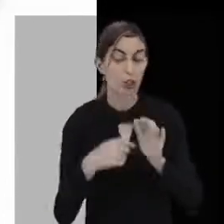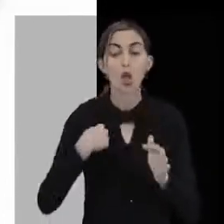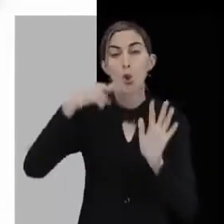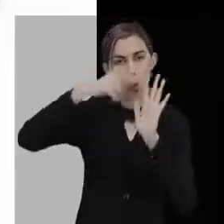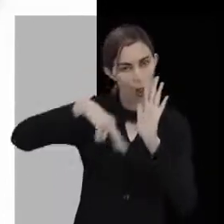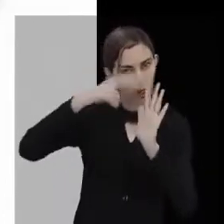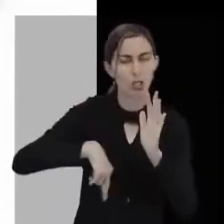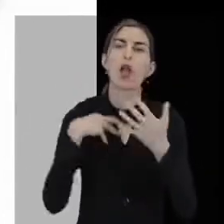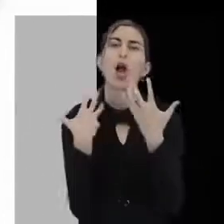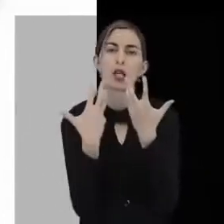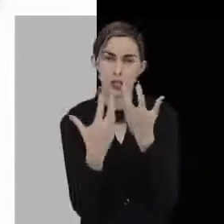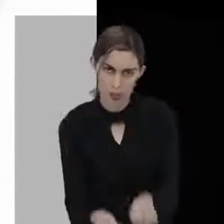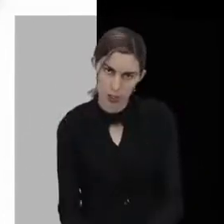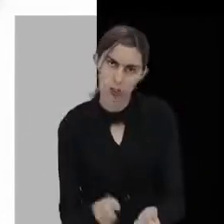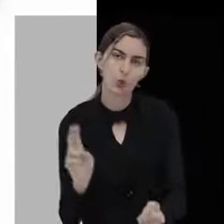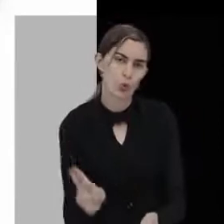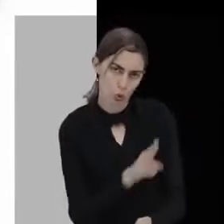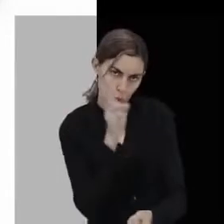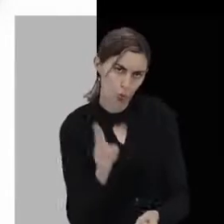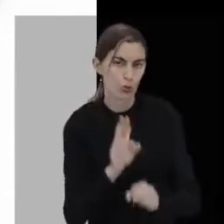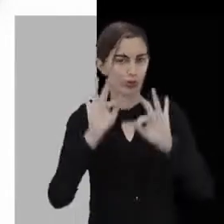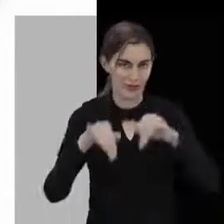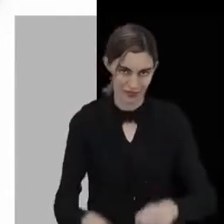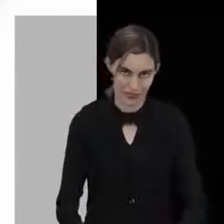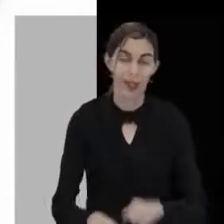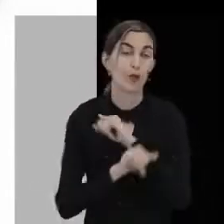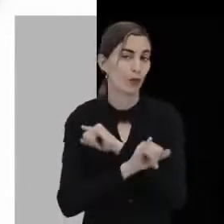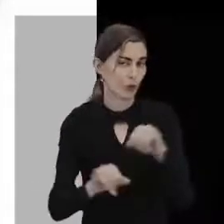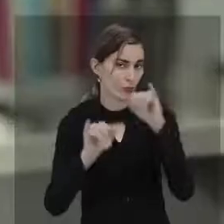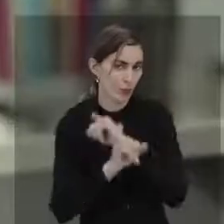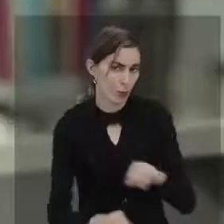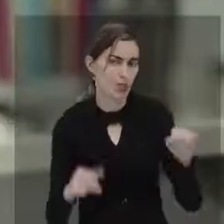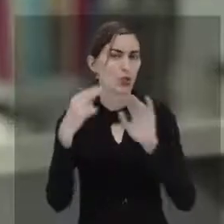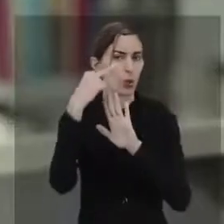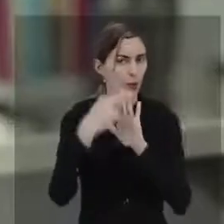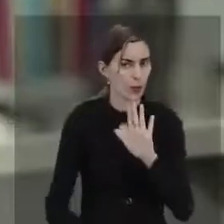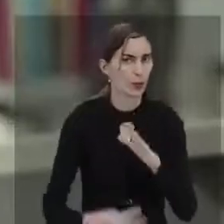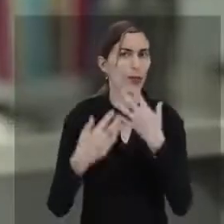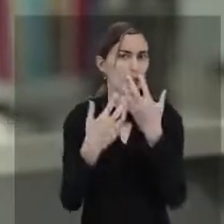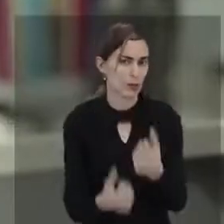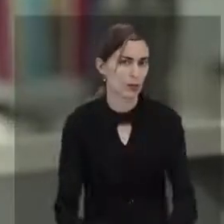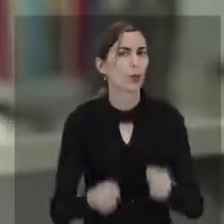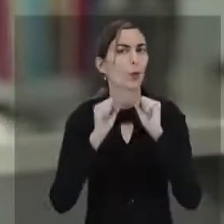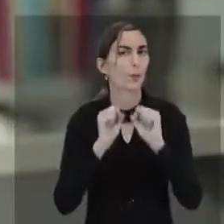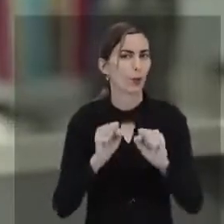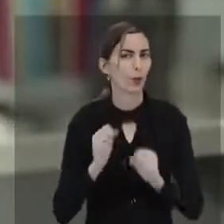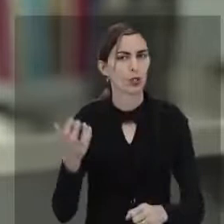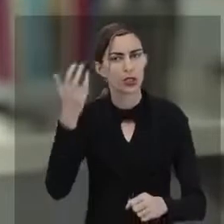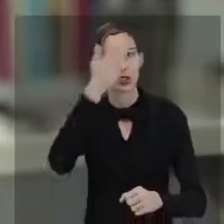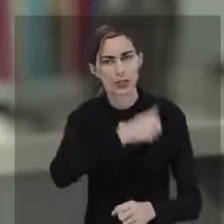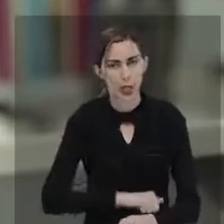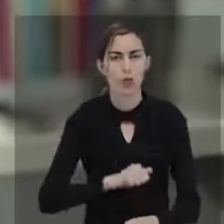li e aceito os termos de uso. Então essa informação do eu li e aceito os termos de uso pode ser salvo no